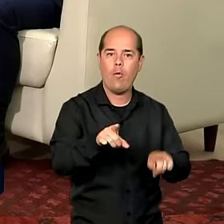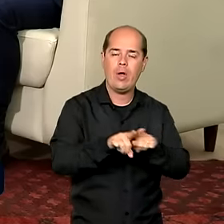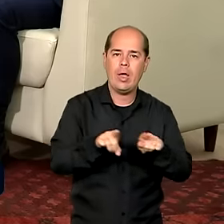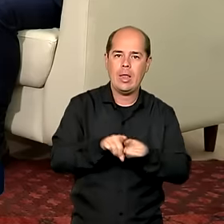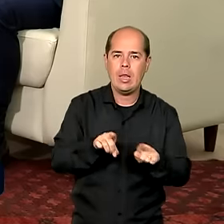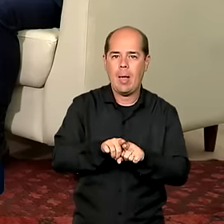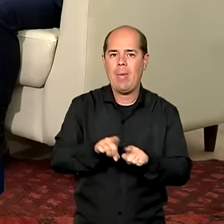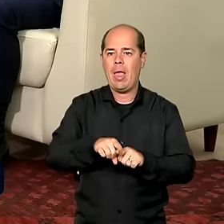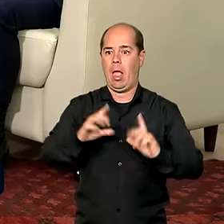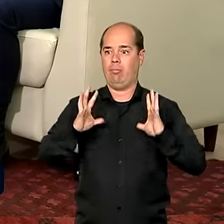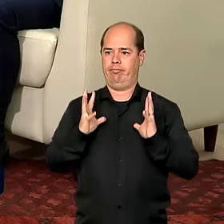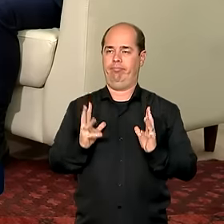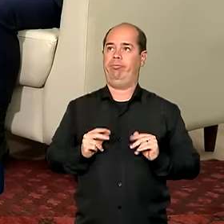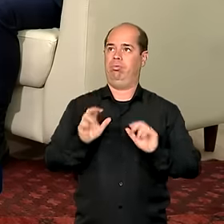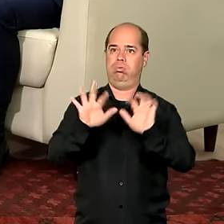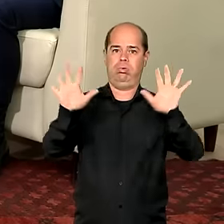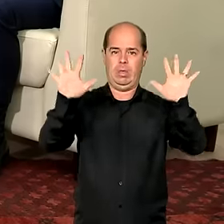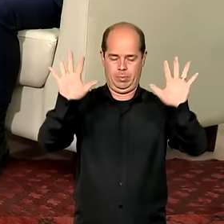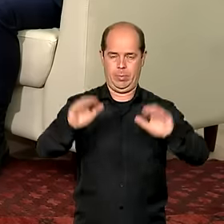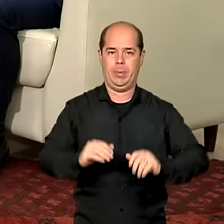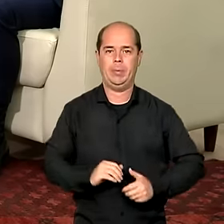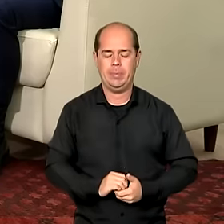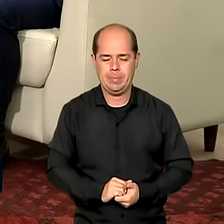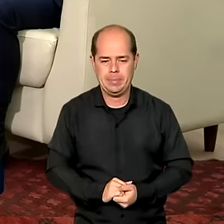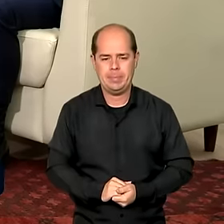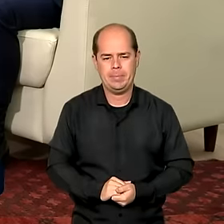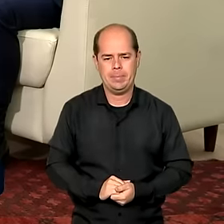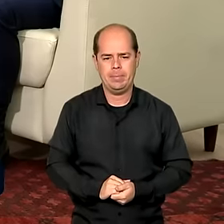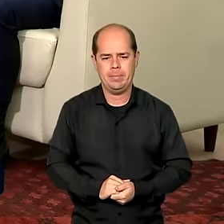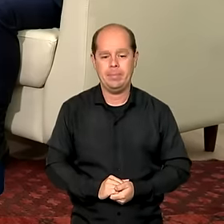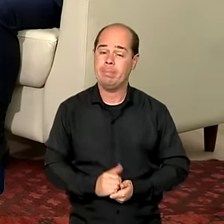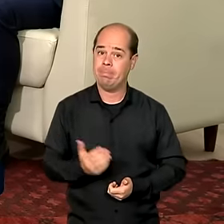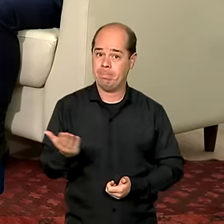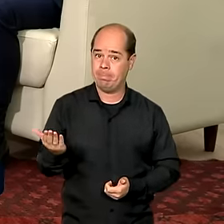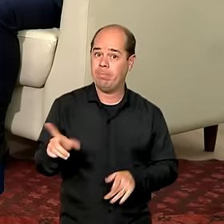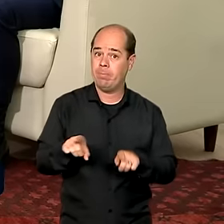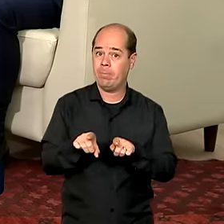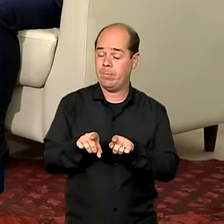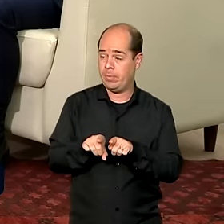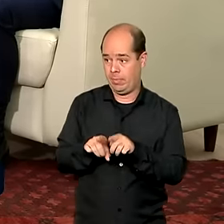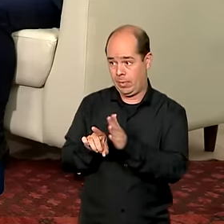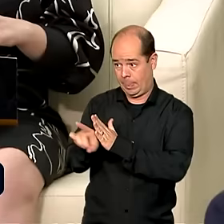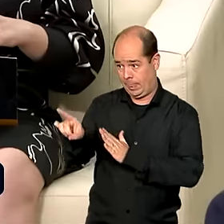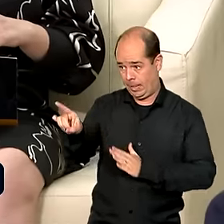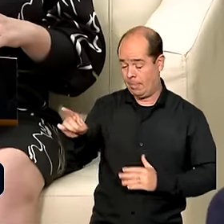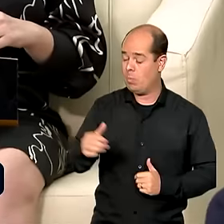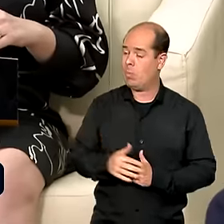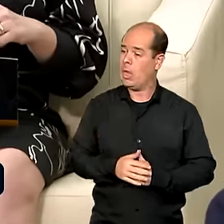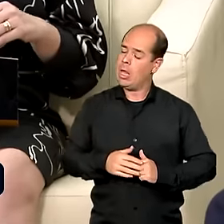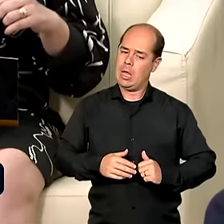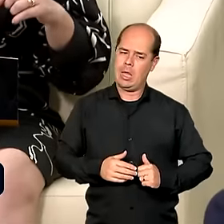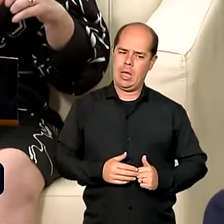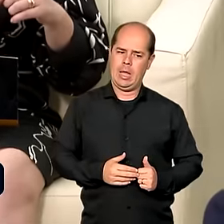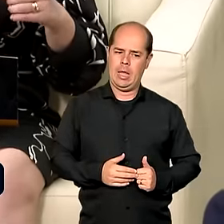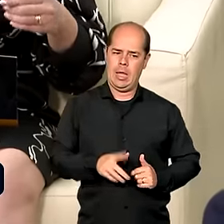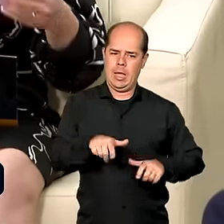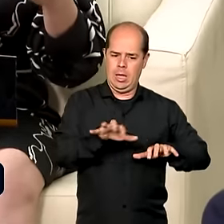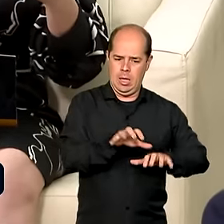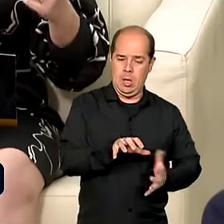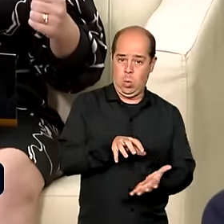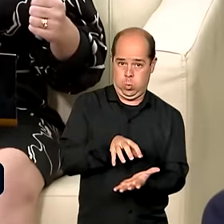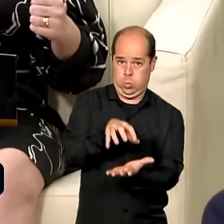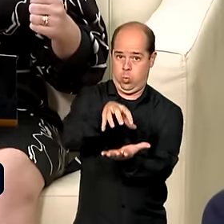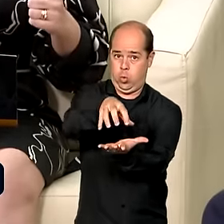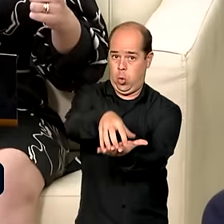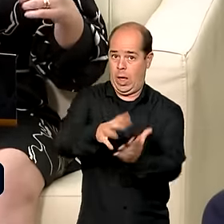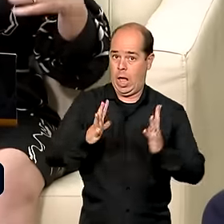nesse sentido de ter um transporte mais limpo limpo essa semana o Conselho Nacional de política energética decidiu